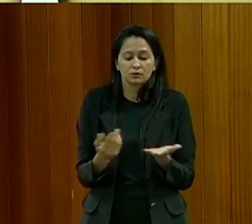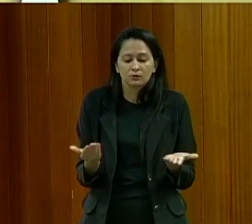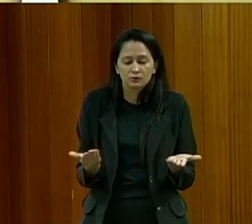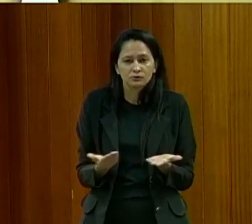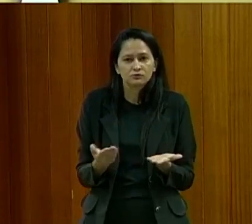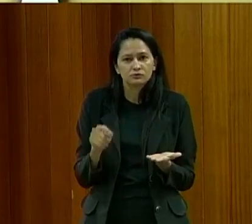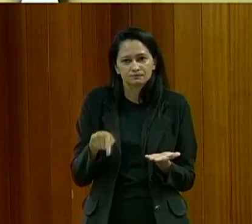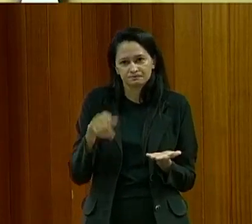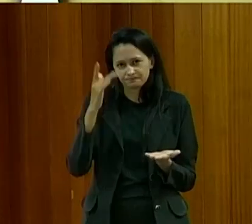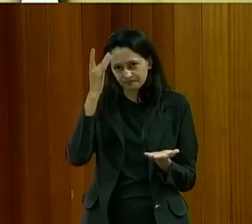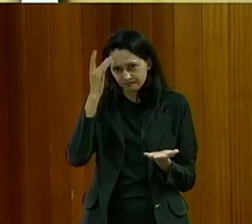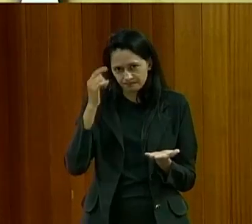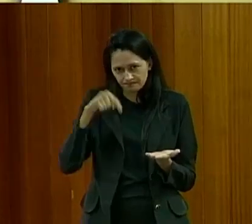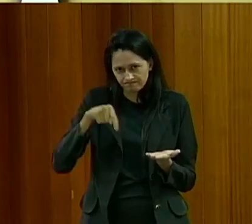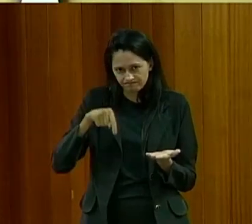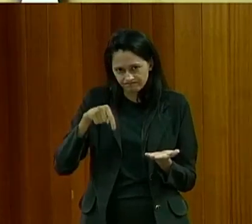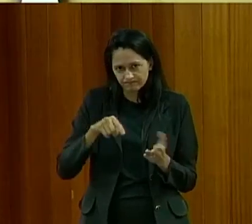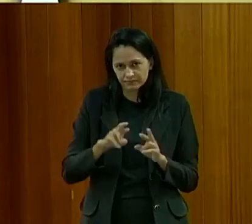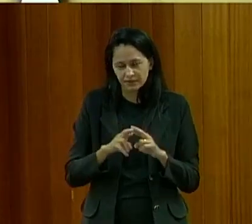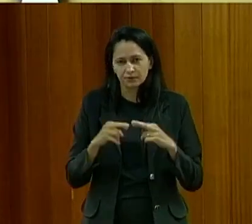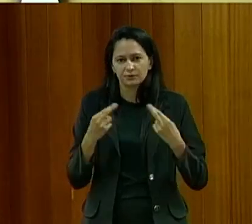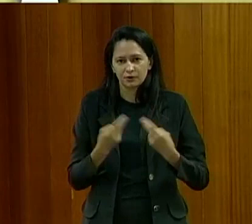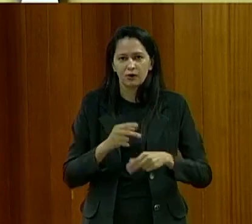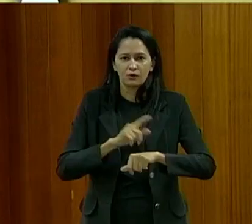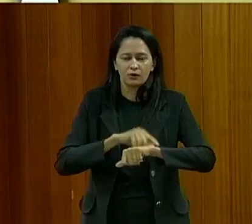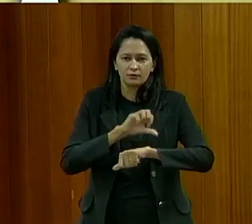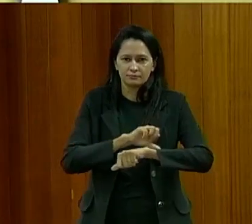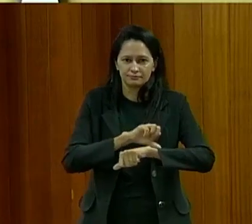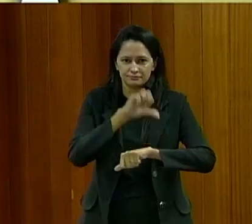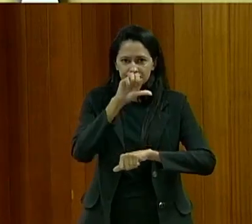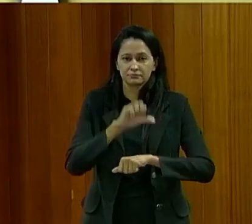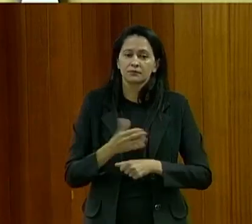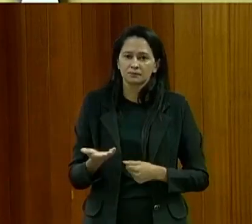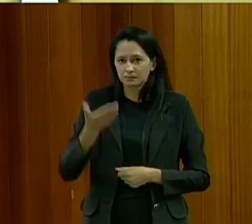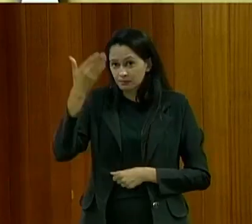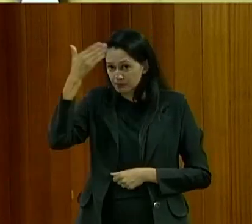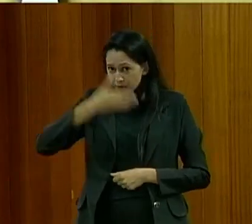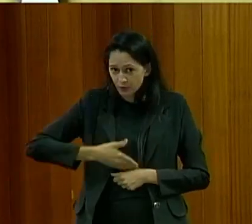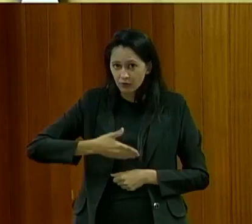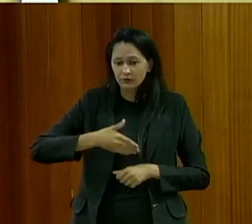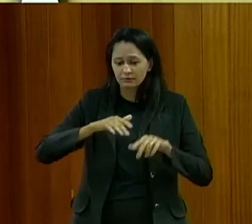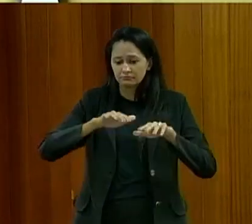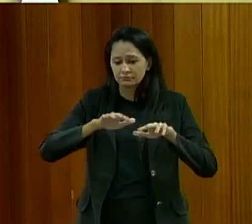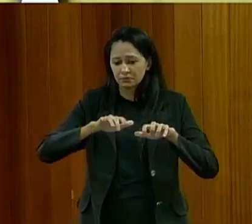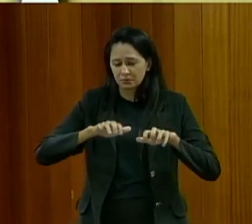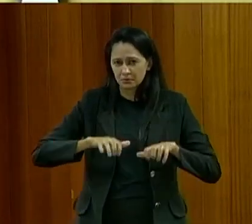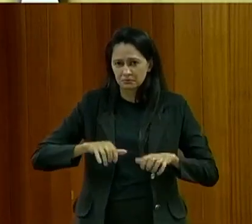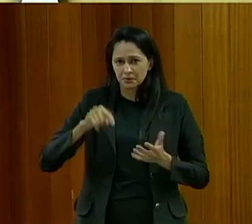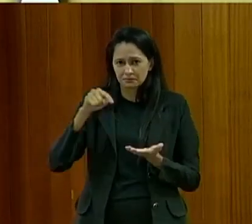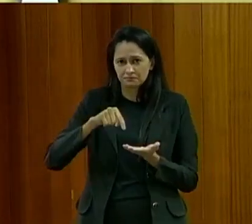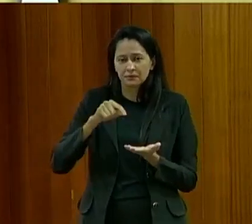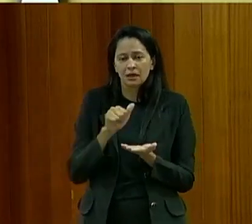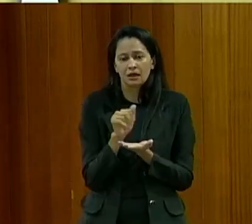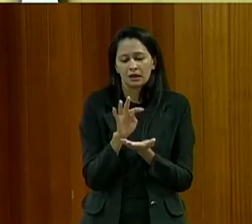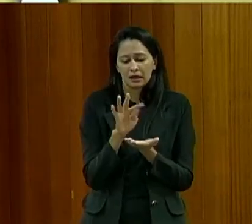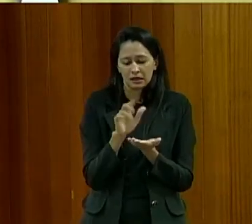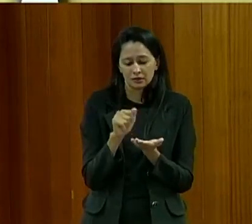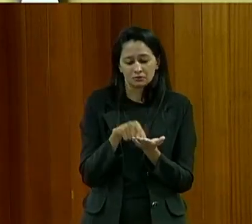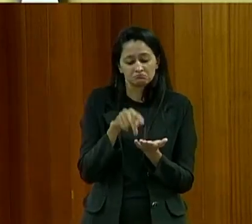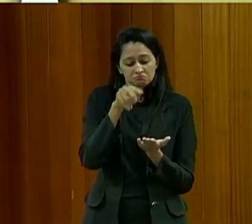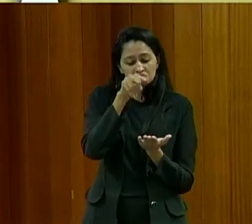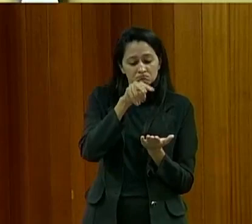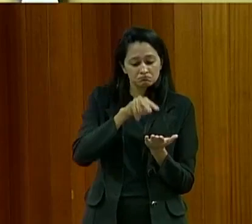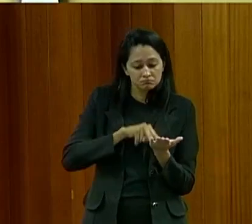o dia seguinte, no horário regimental. Para constar, lavrei esta que